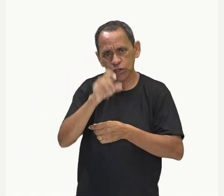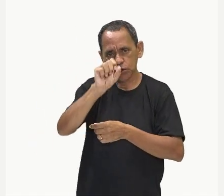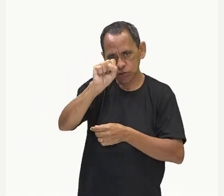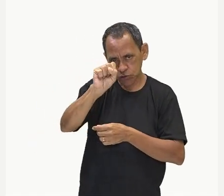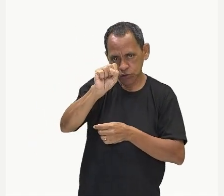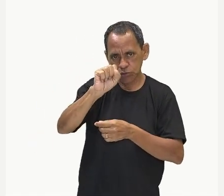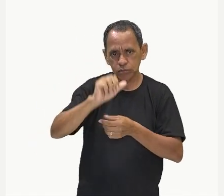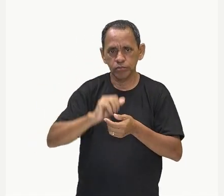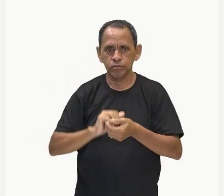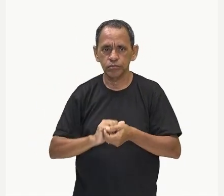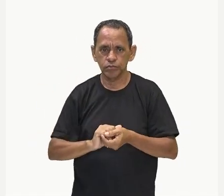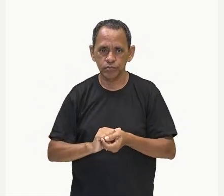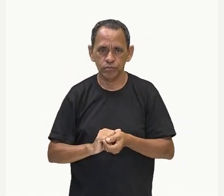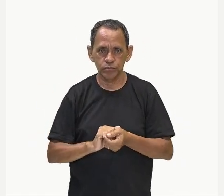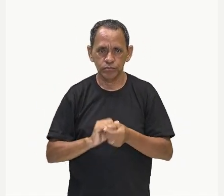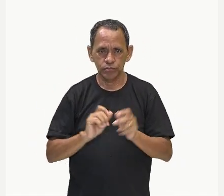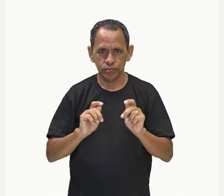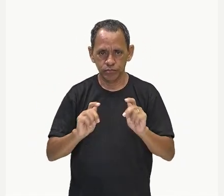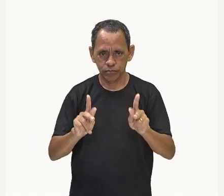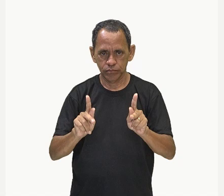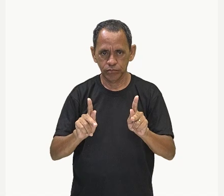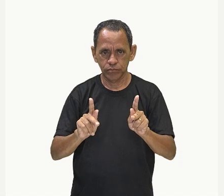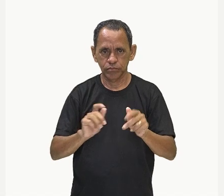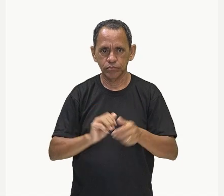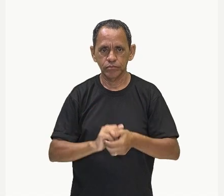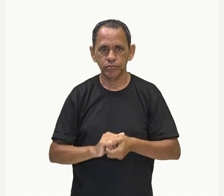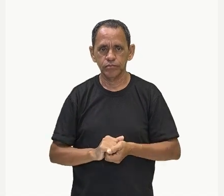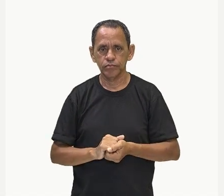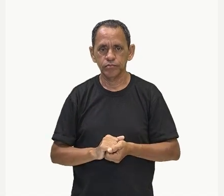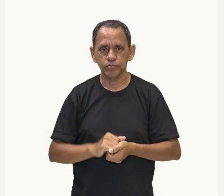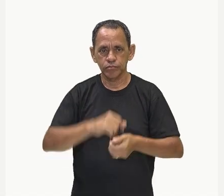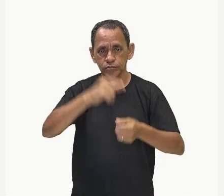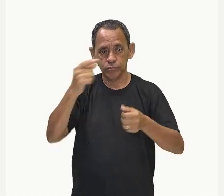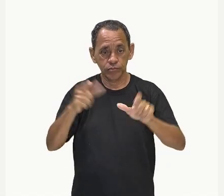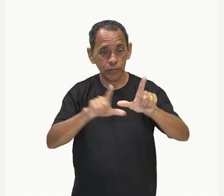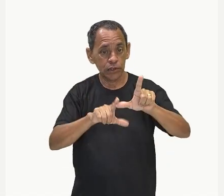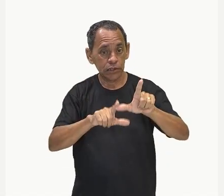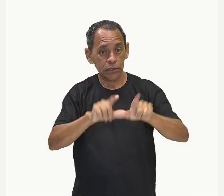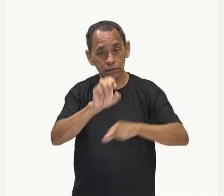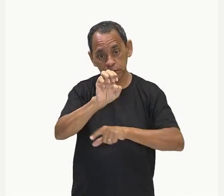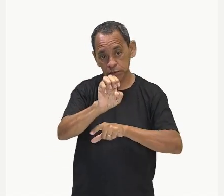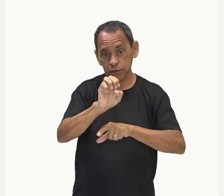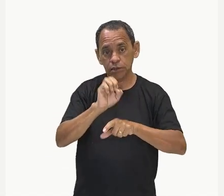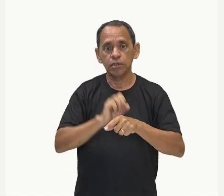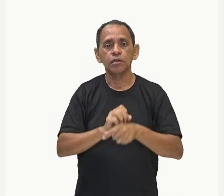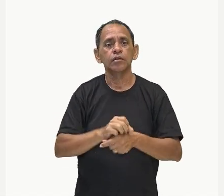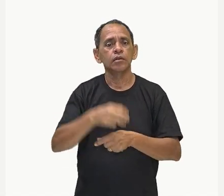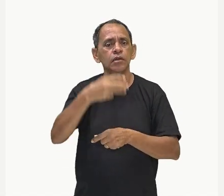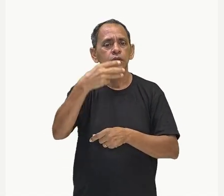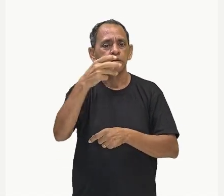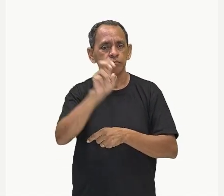4,8. Tudo bem? Nossa letra E. O número agora é